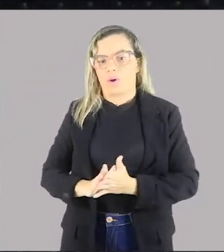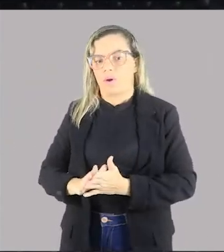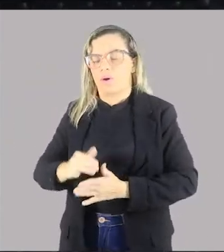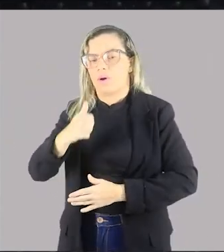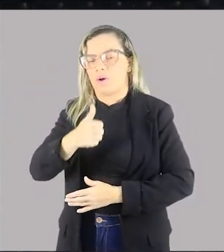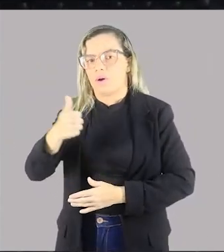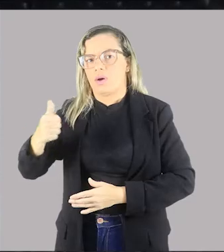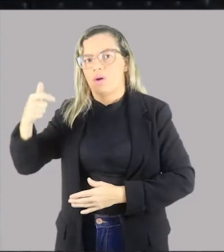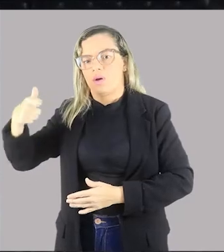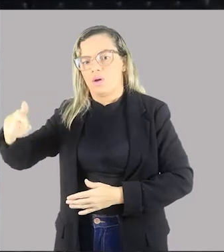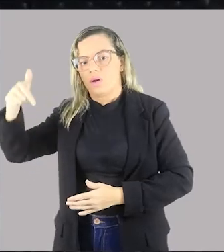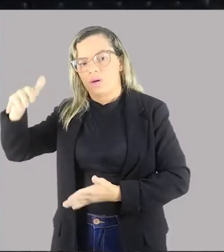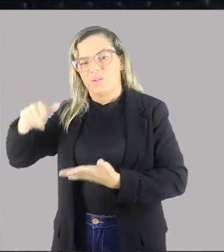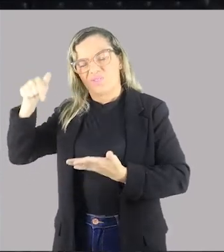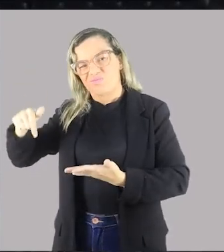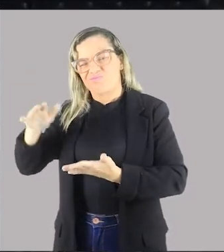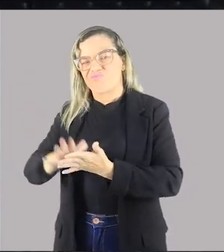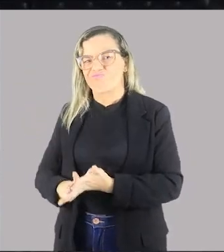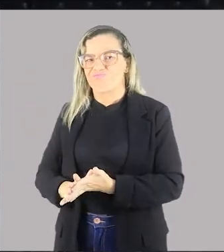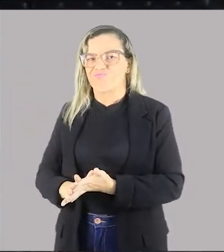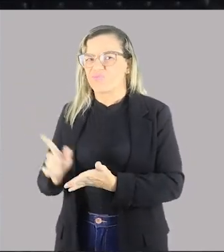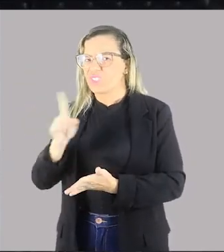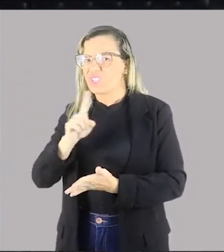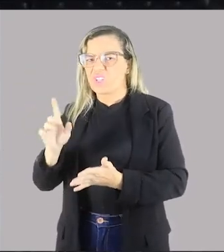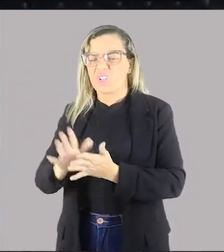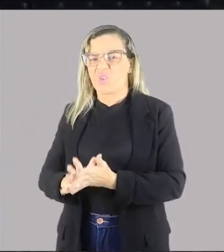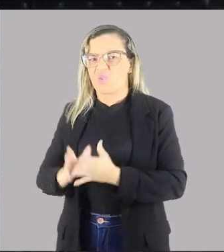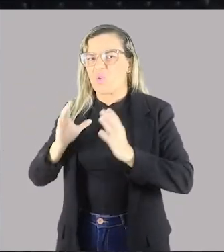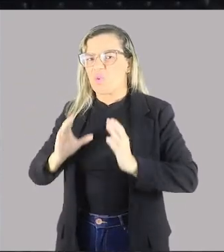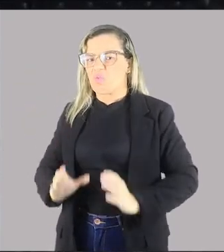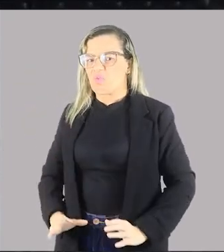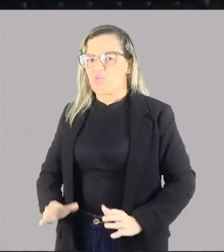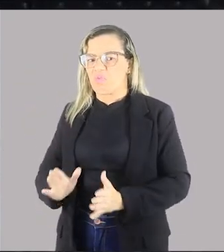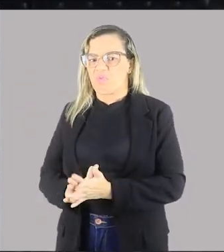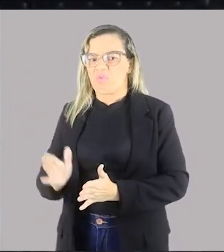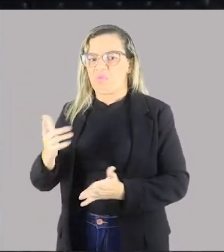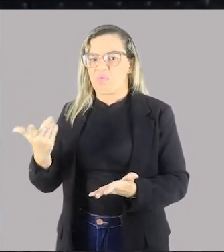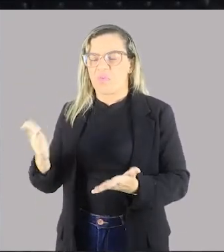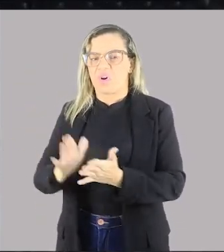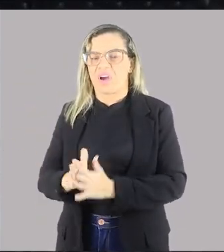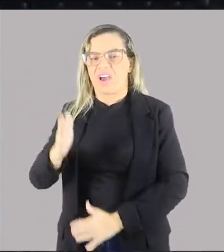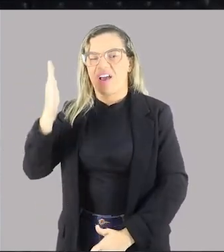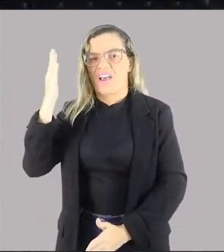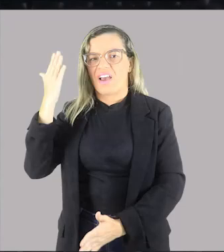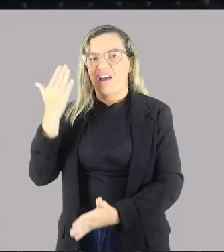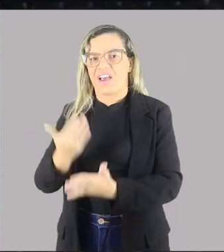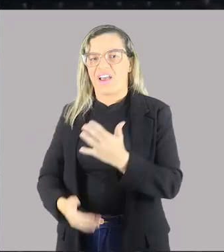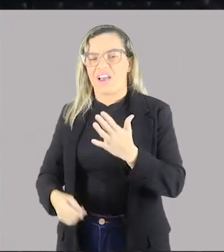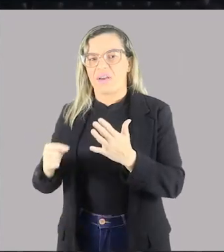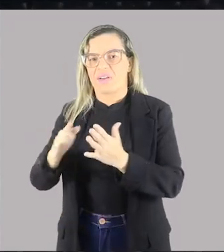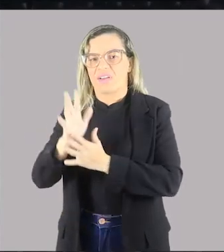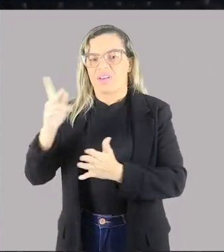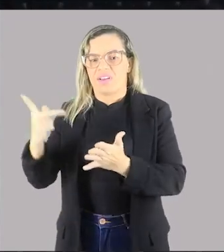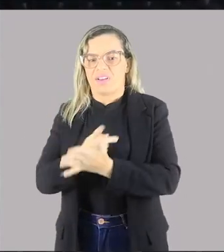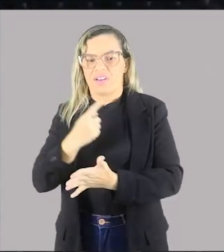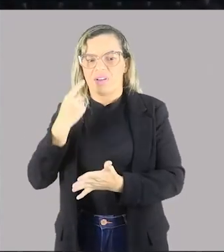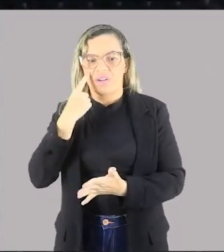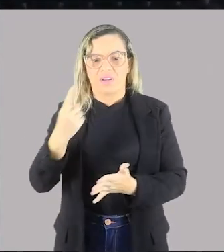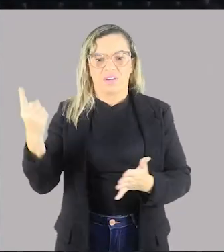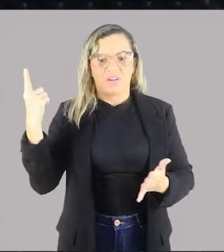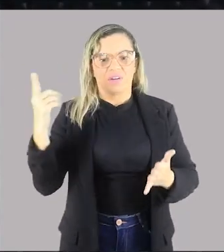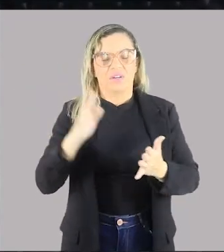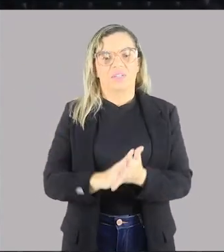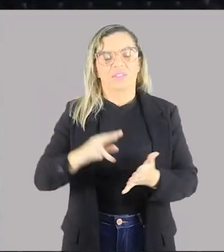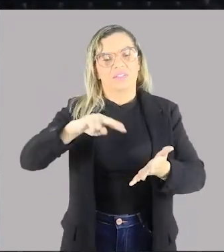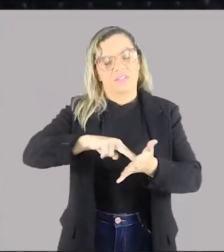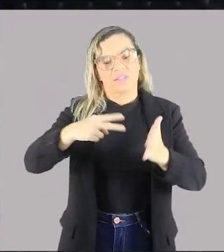que são infracionais. Nesse sentido, tomem atenção e é necessária a leitura do artigo da Lei 8.112